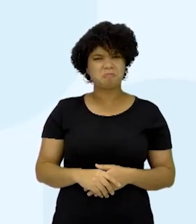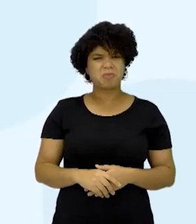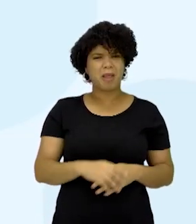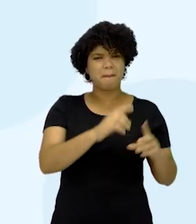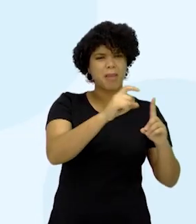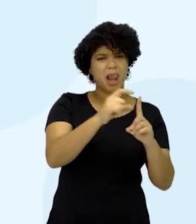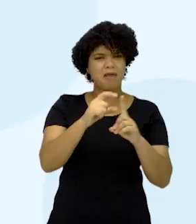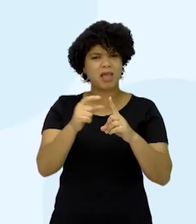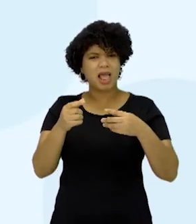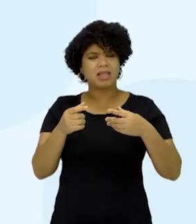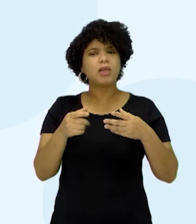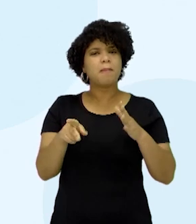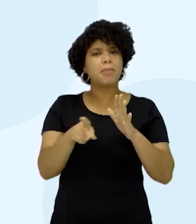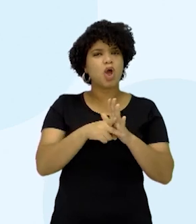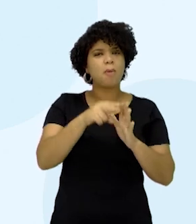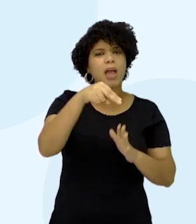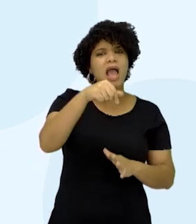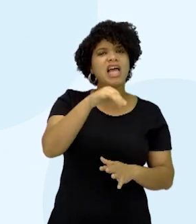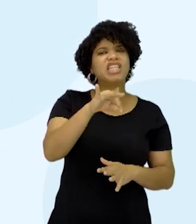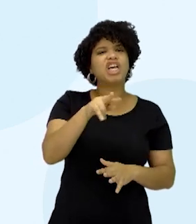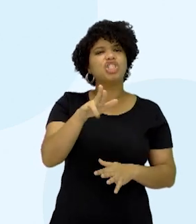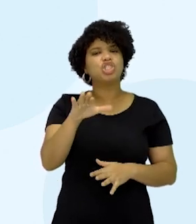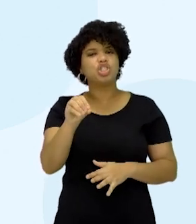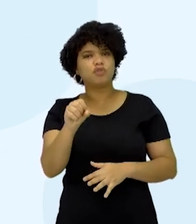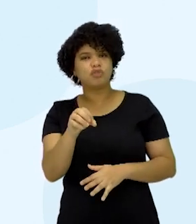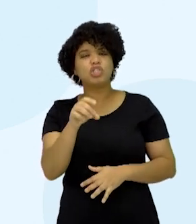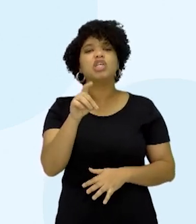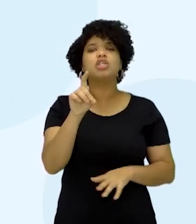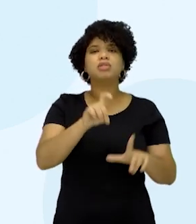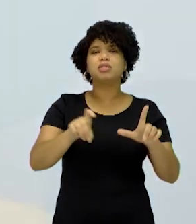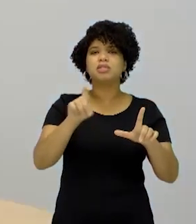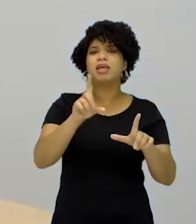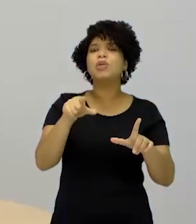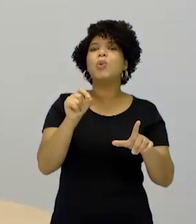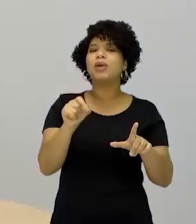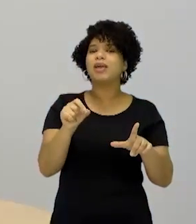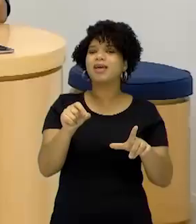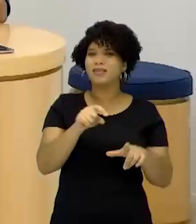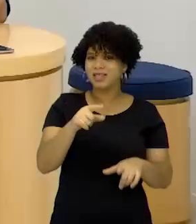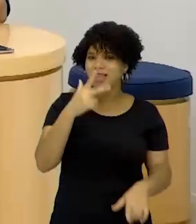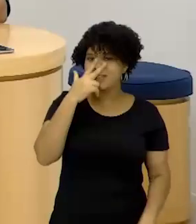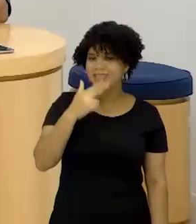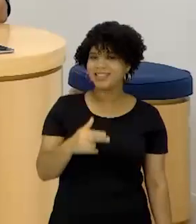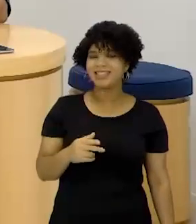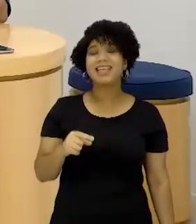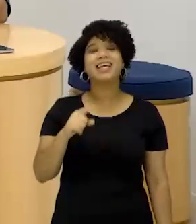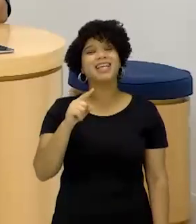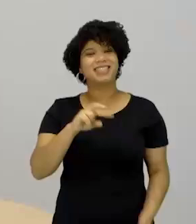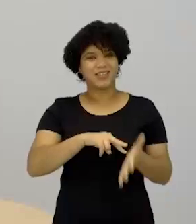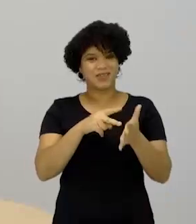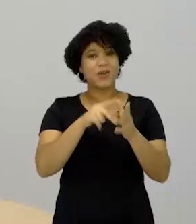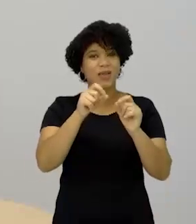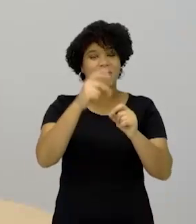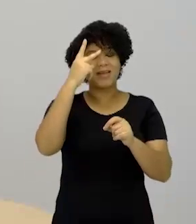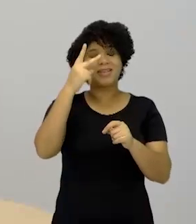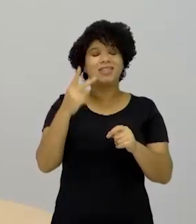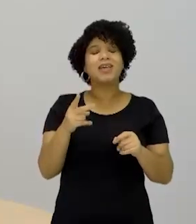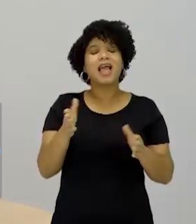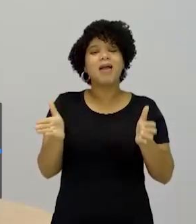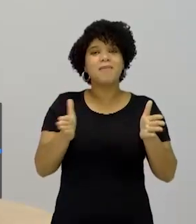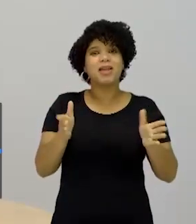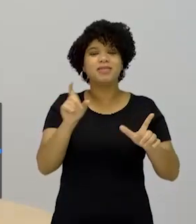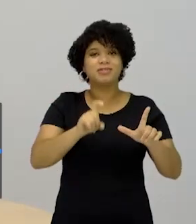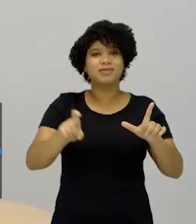nativos digitais? Vocês se consideram nativo digital? Essa a gente responde, né? Eu não. Nativo digital é a pessoa que já nasceu no mundo com